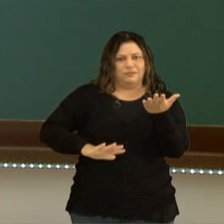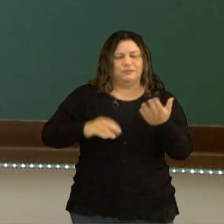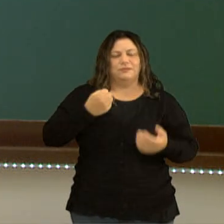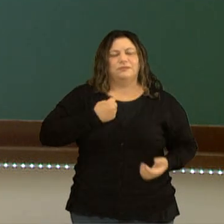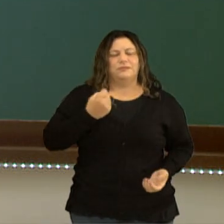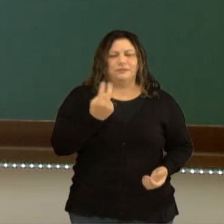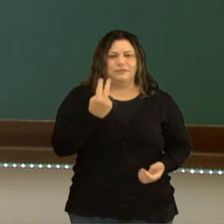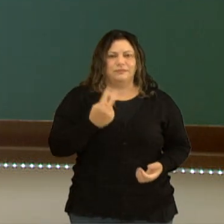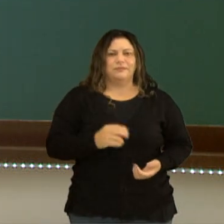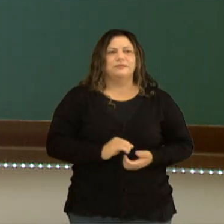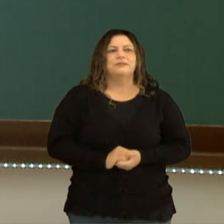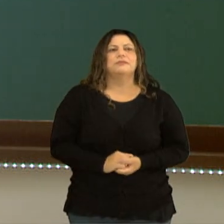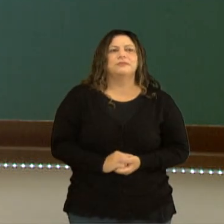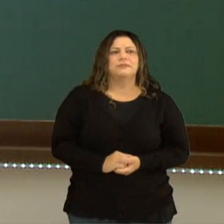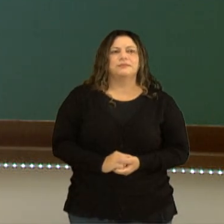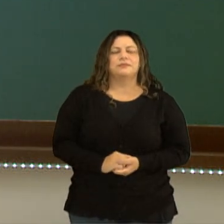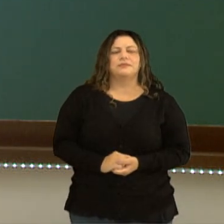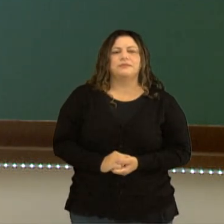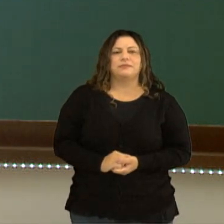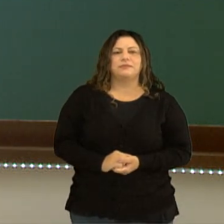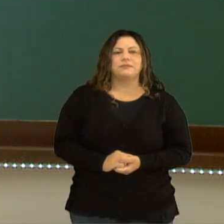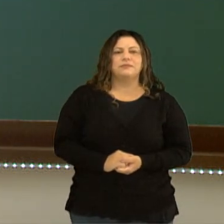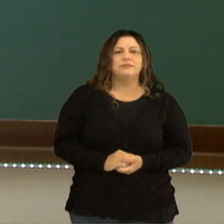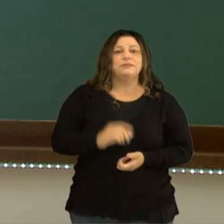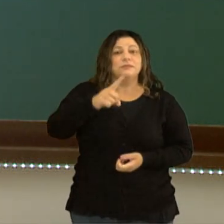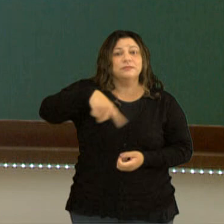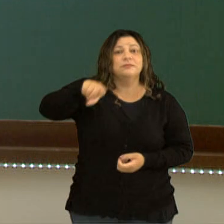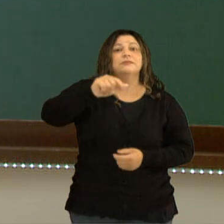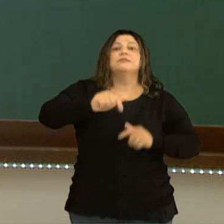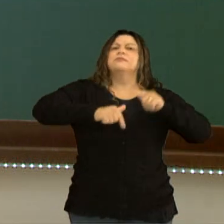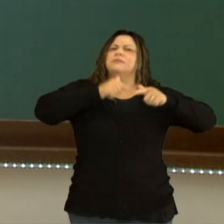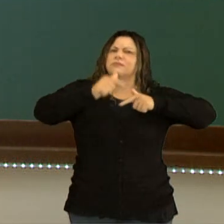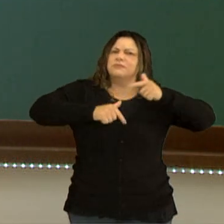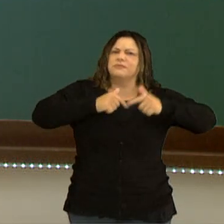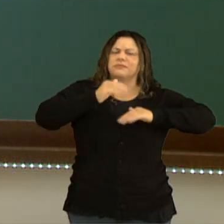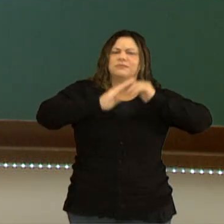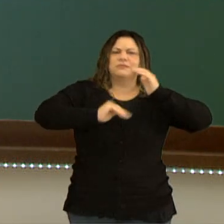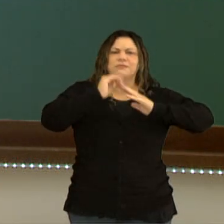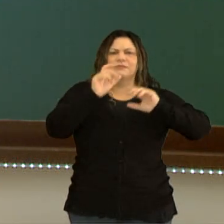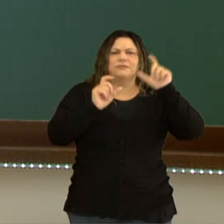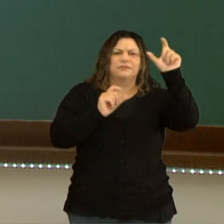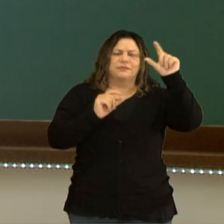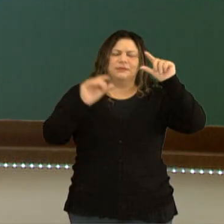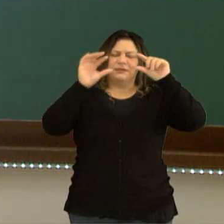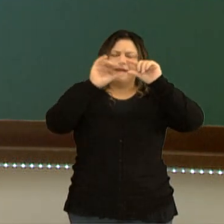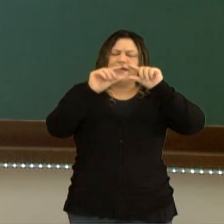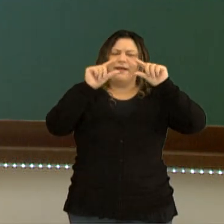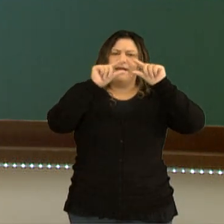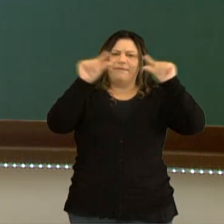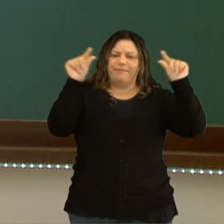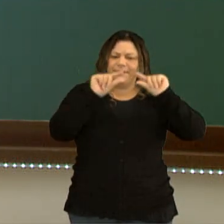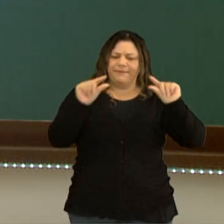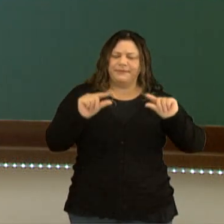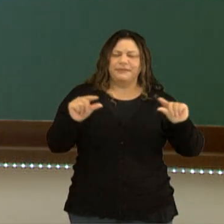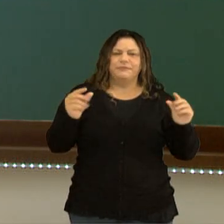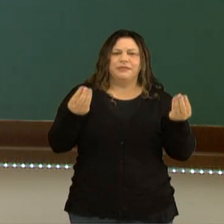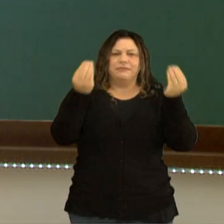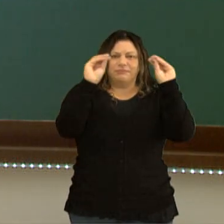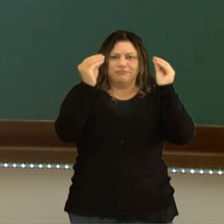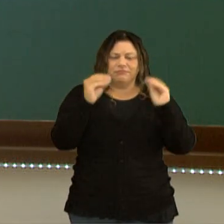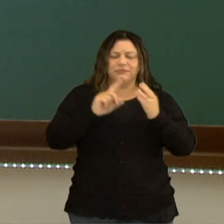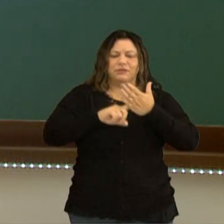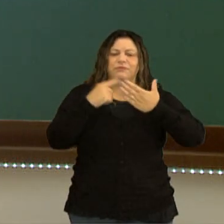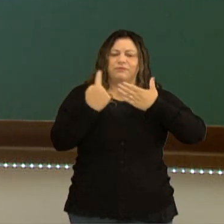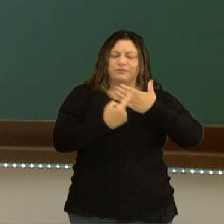vamos à atividade número 2. O seu trabalho é construir frases com os elementos e figuras de